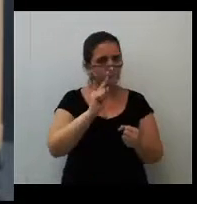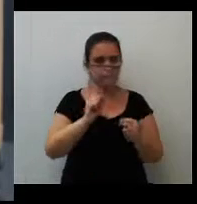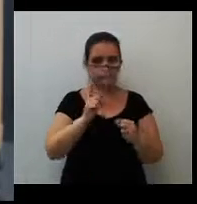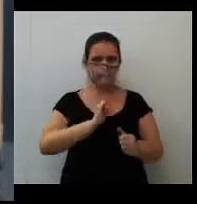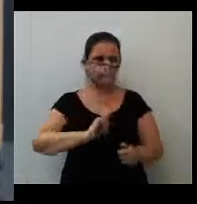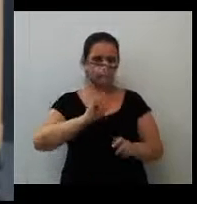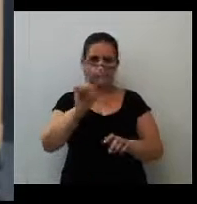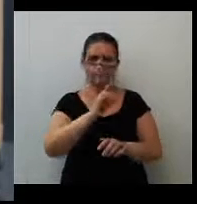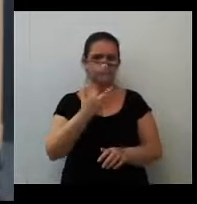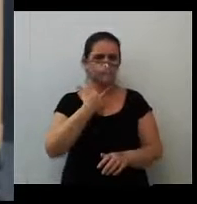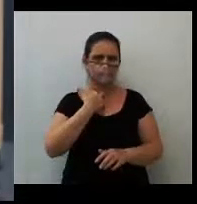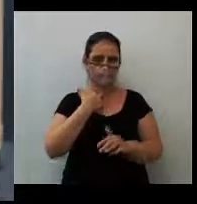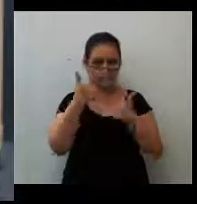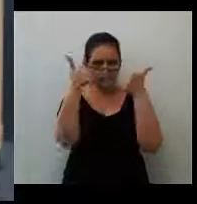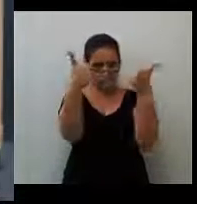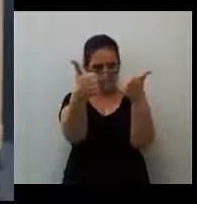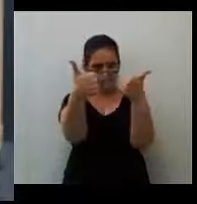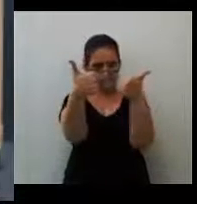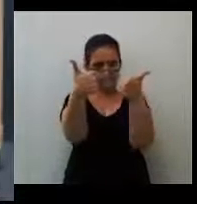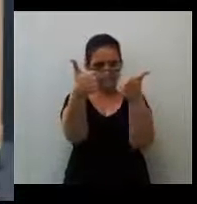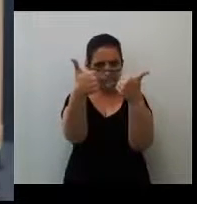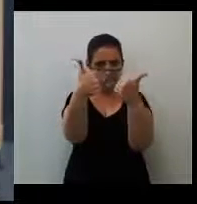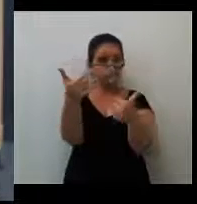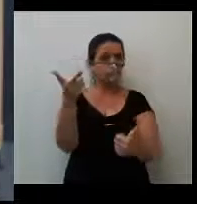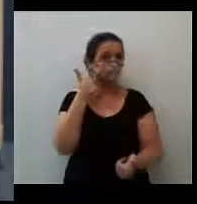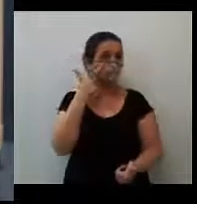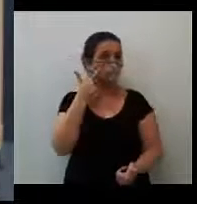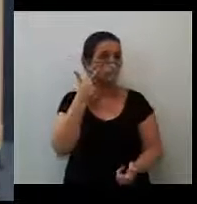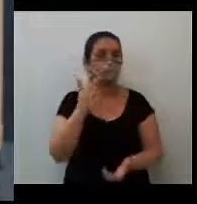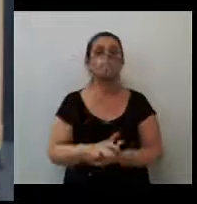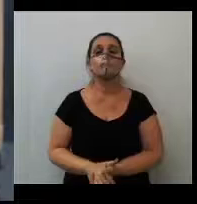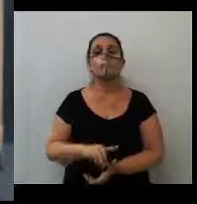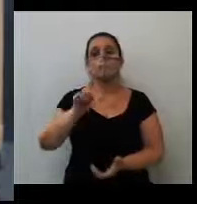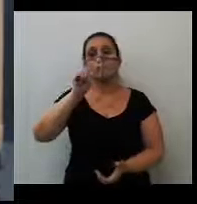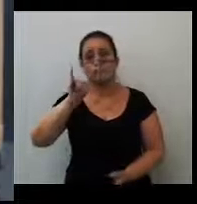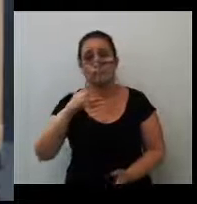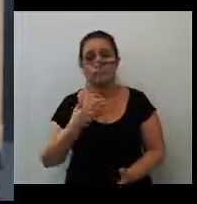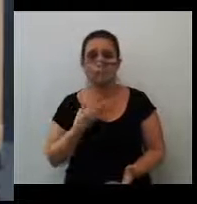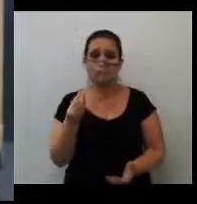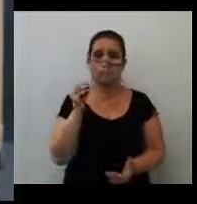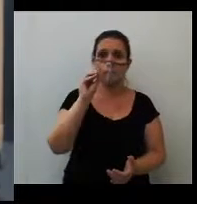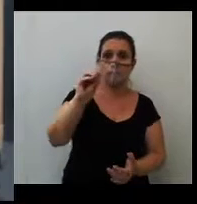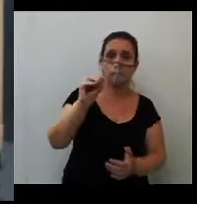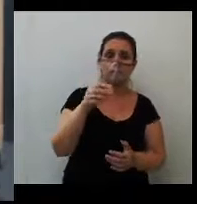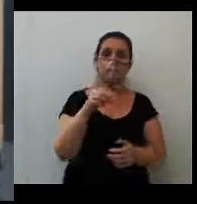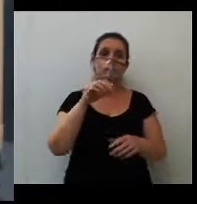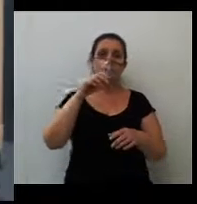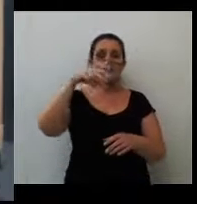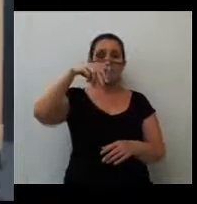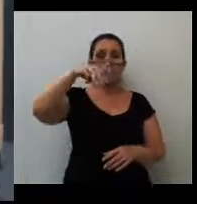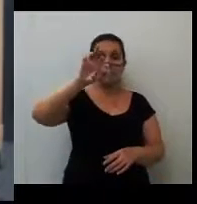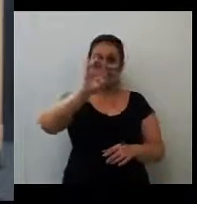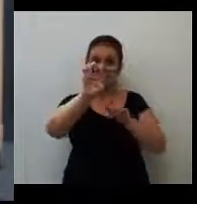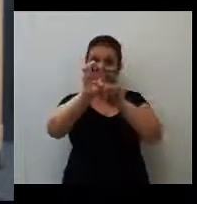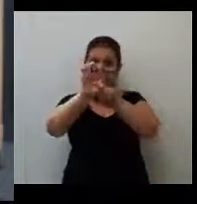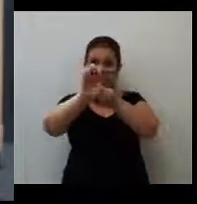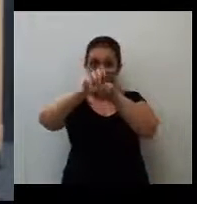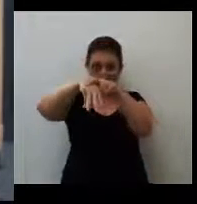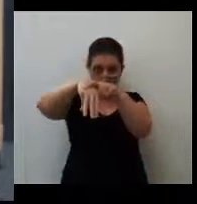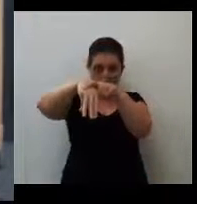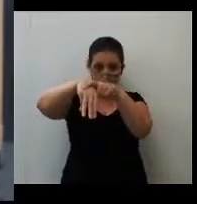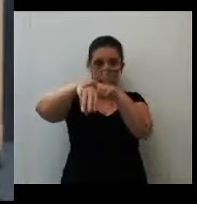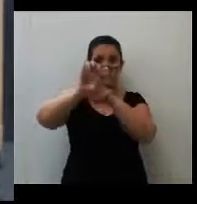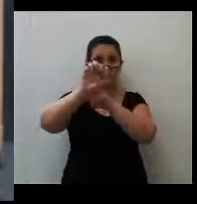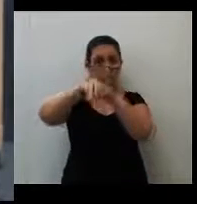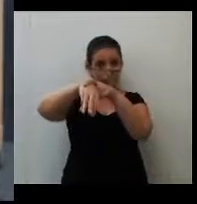isso eu não posso beleza se liga se eu coloquei a preposição em